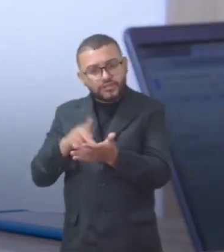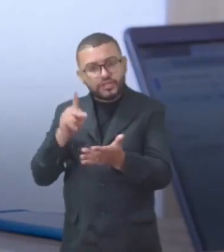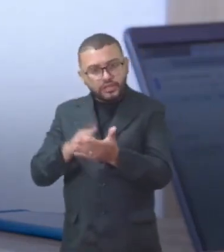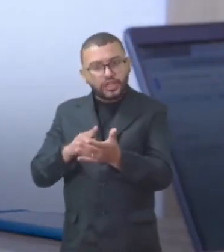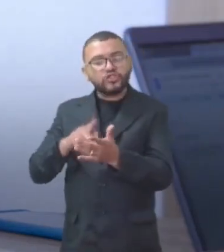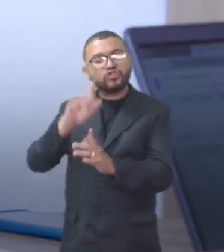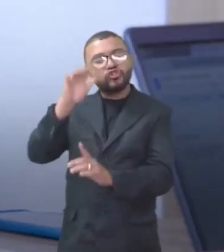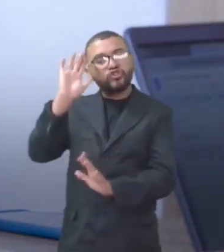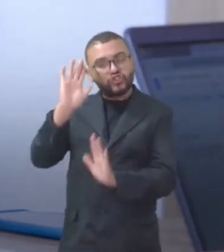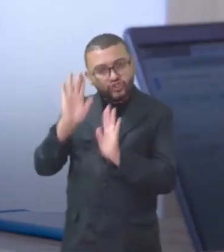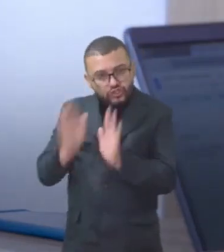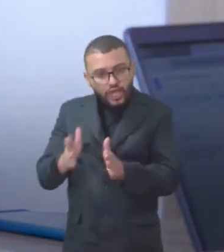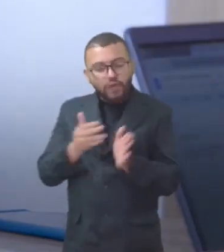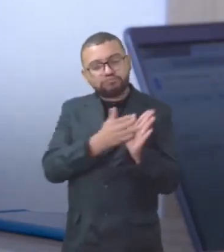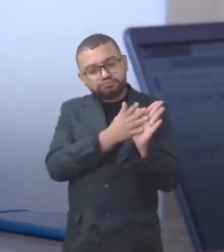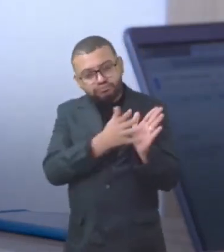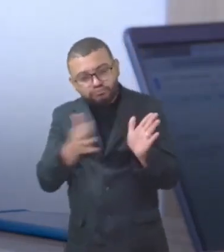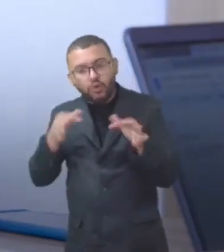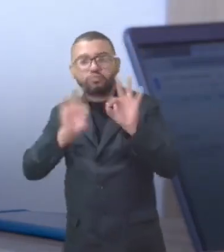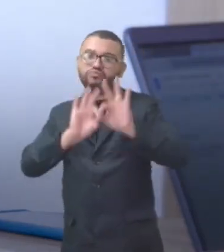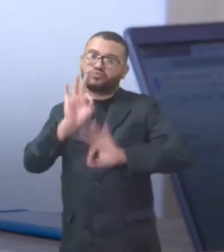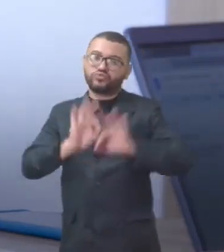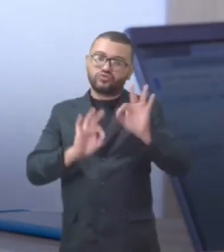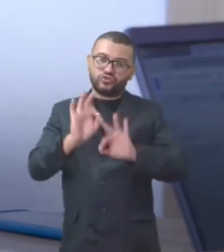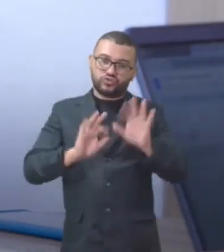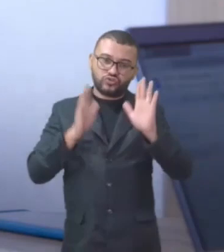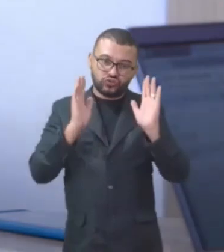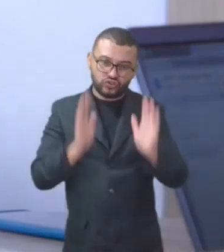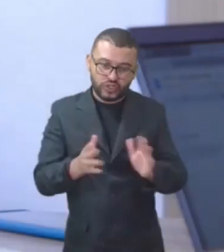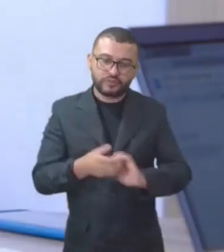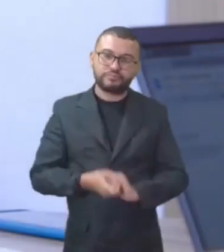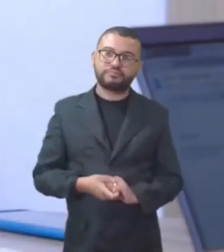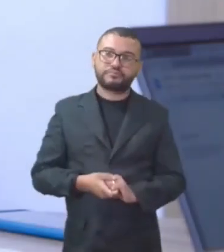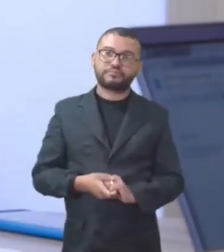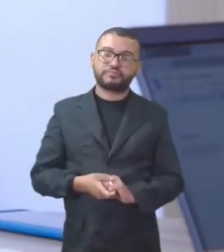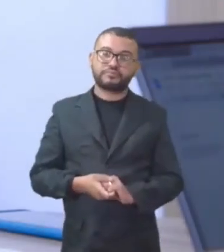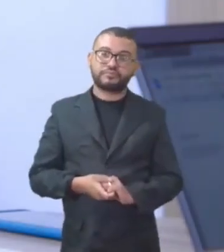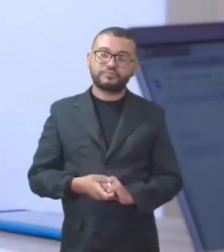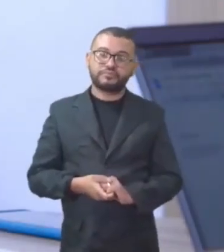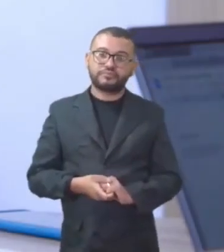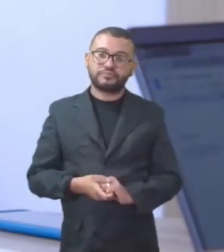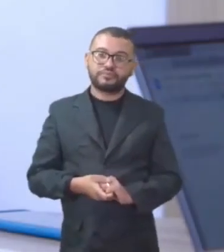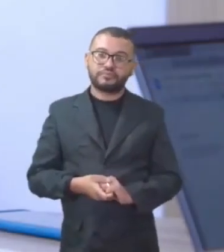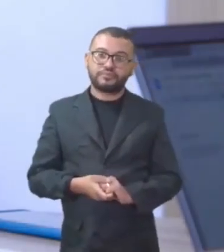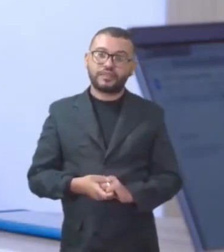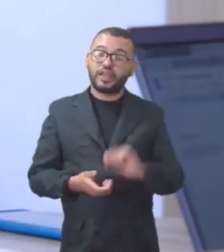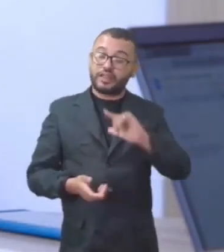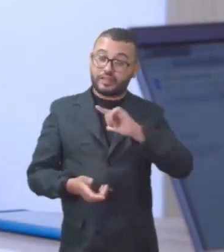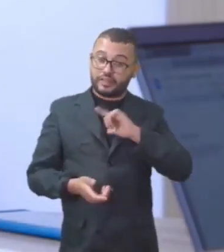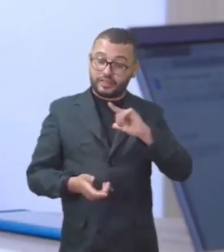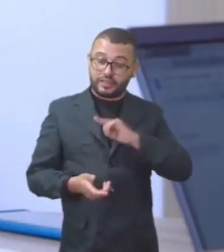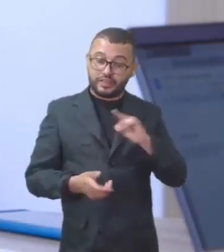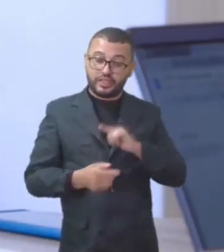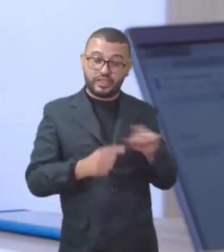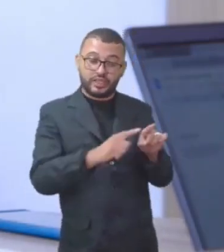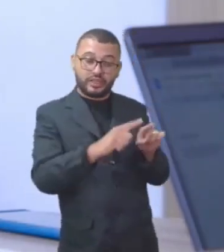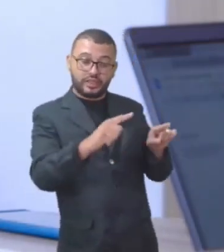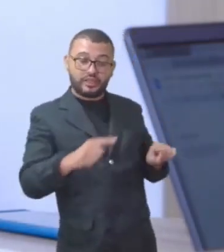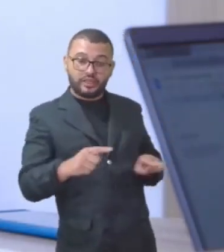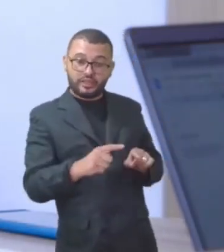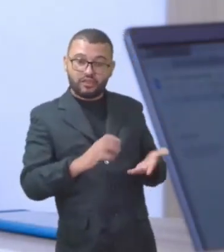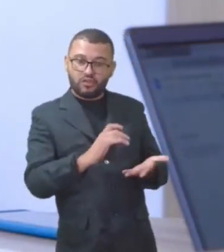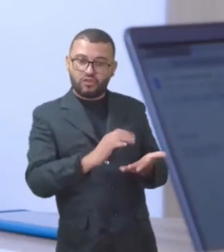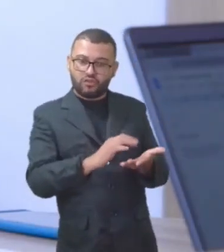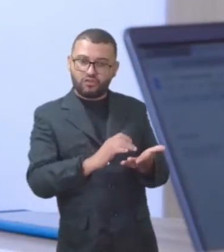funcionar realmente. E um dos processos mais auditável que tem hoje